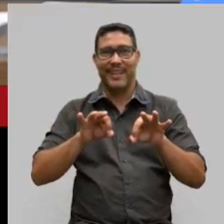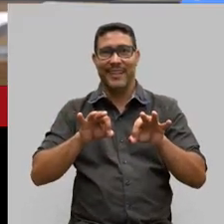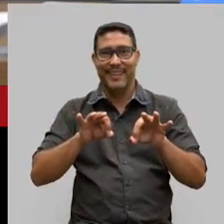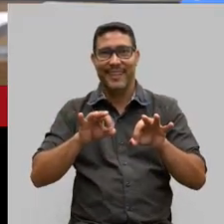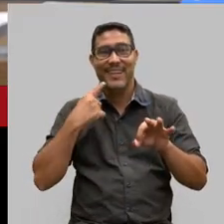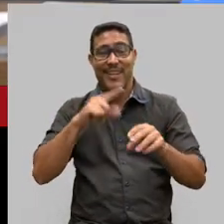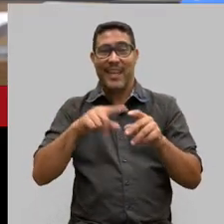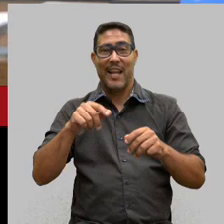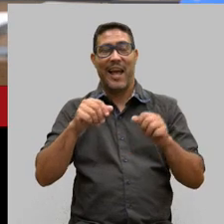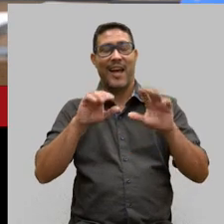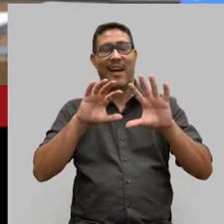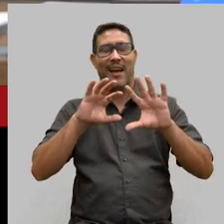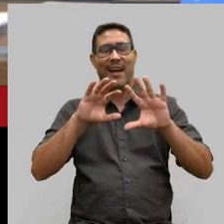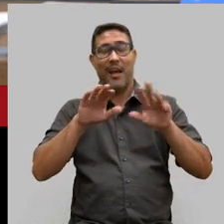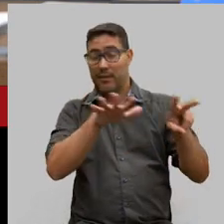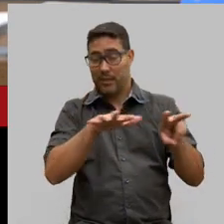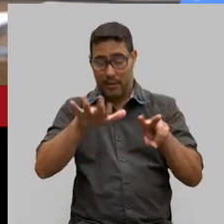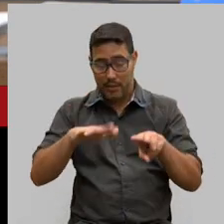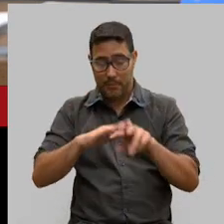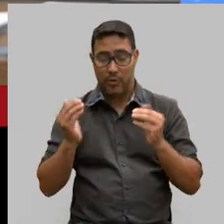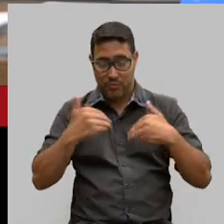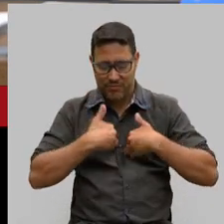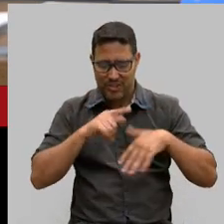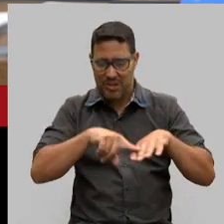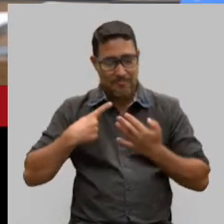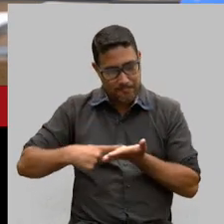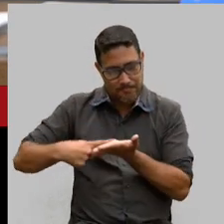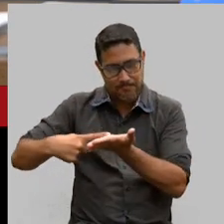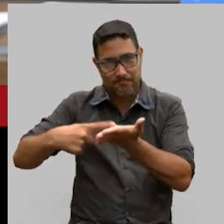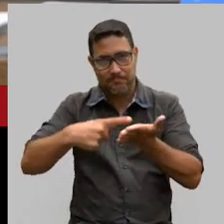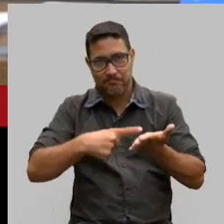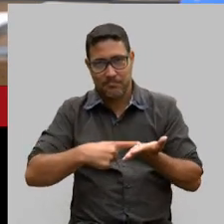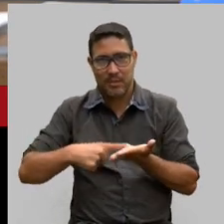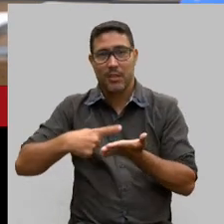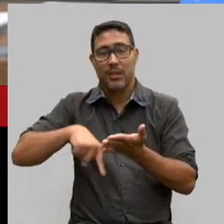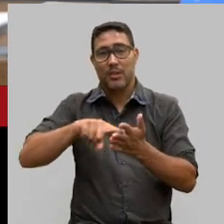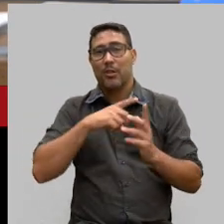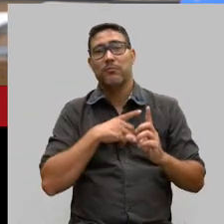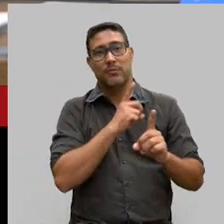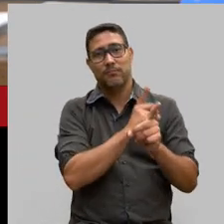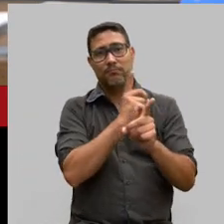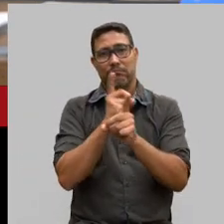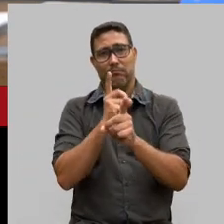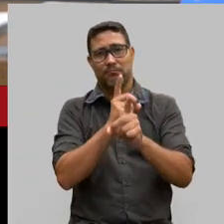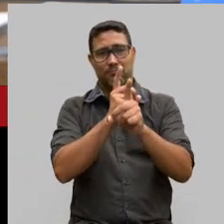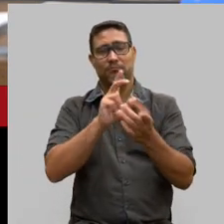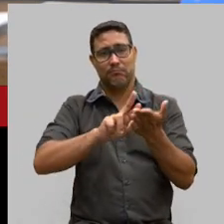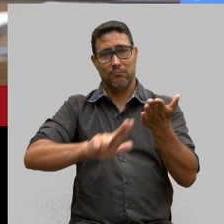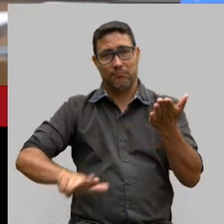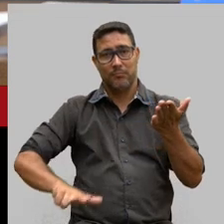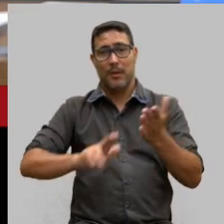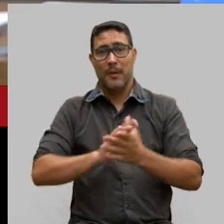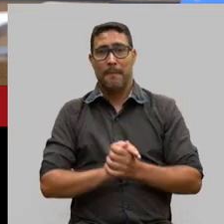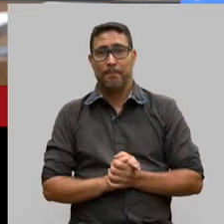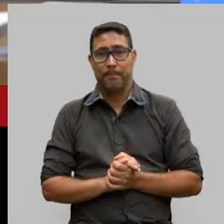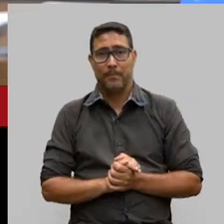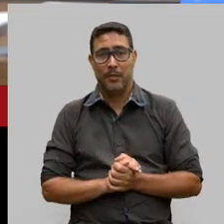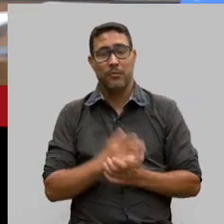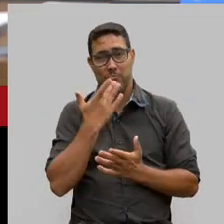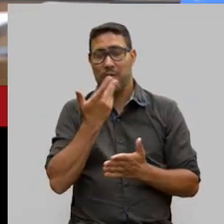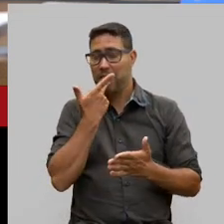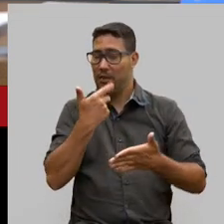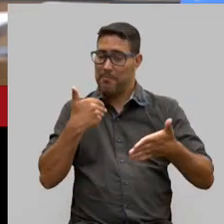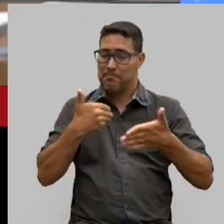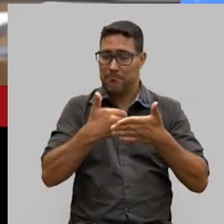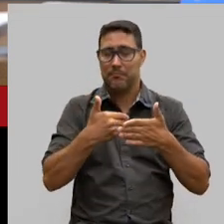autismo cheia de compromissos e nos encontrando em vários vários locais né Eh eu vou ser breve também eu acho